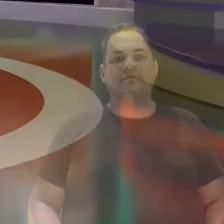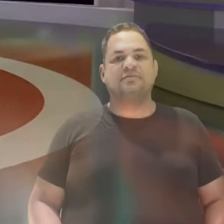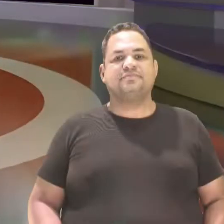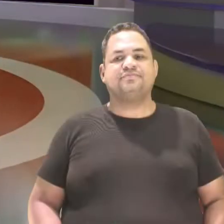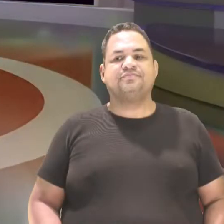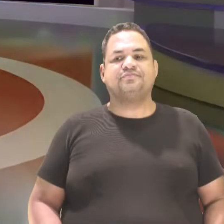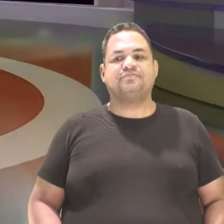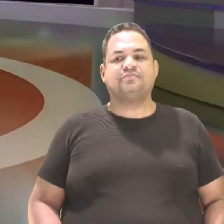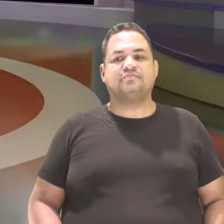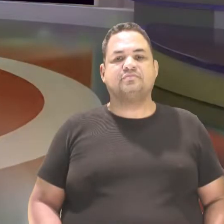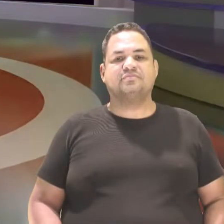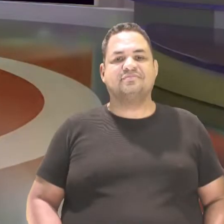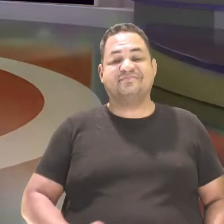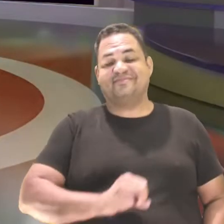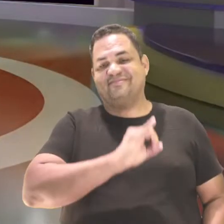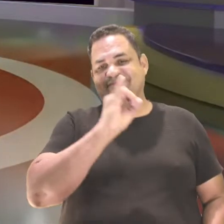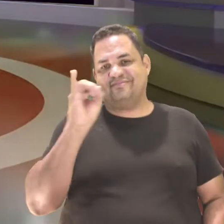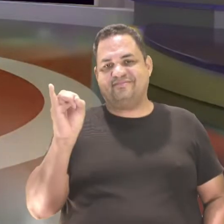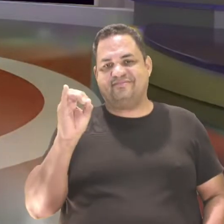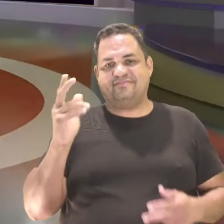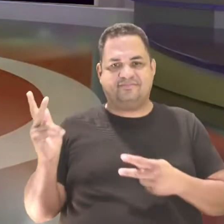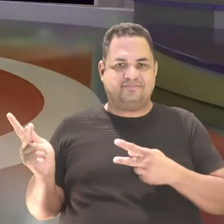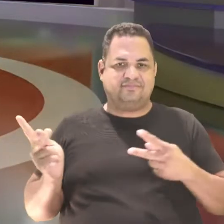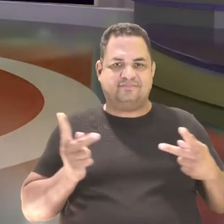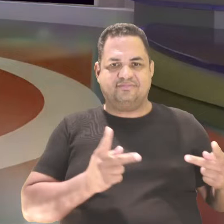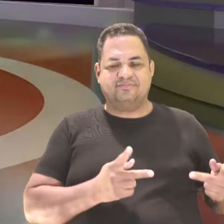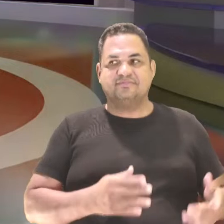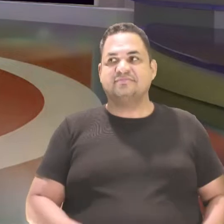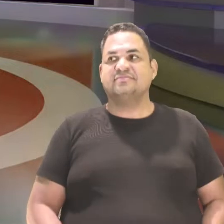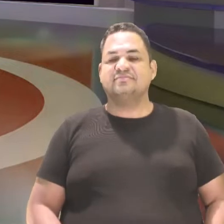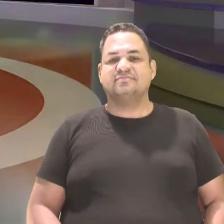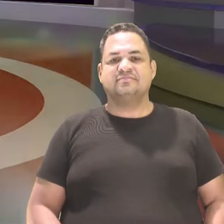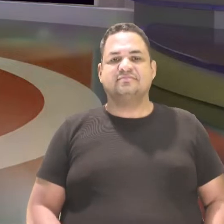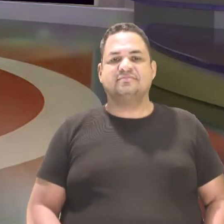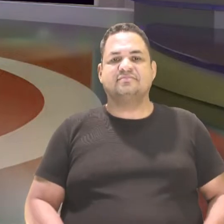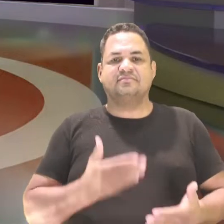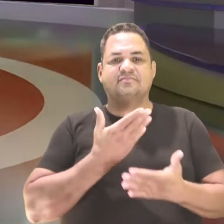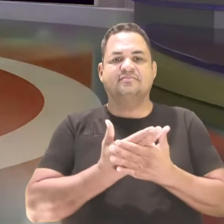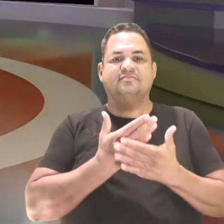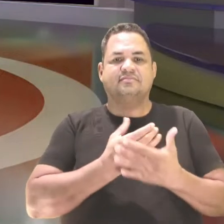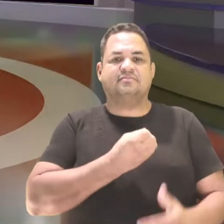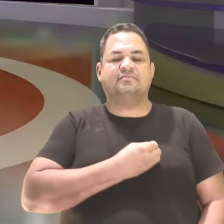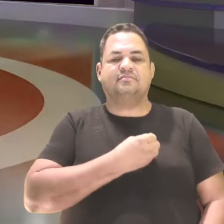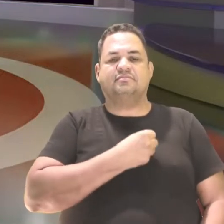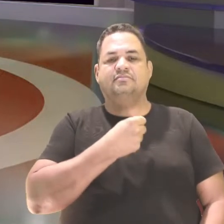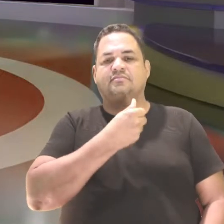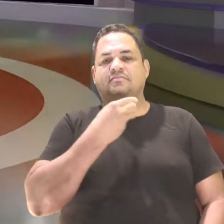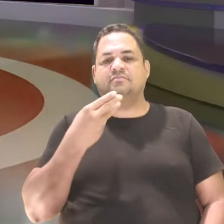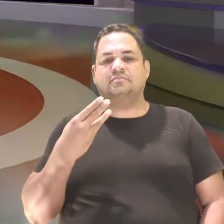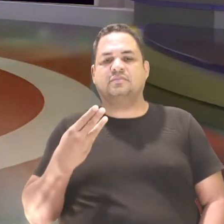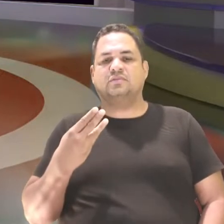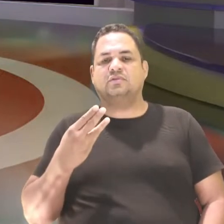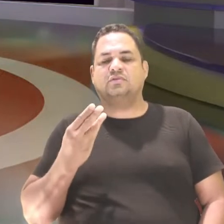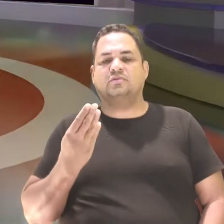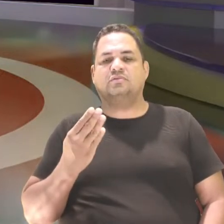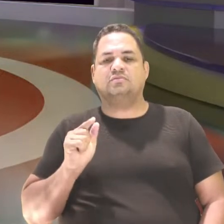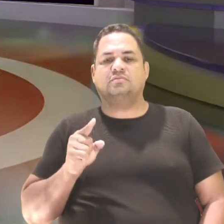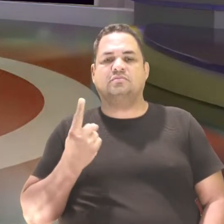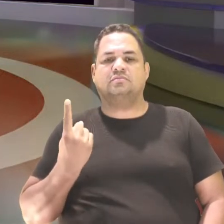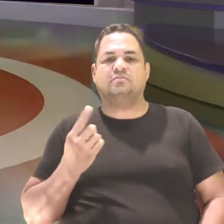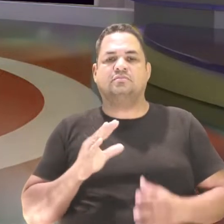Hi everyone! Oi todo mundo, bem-vindo, welcome! Estamos na nossa aula 14.1, que é a